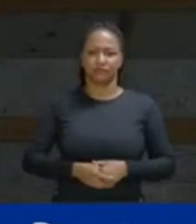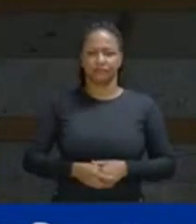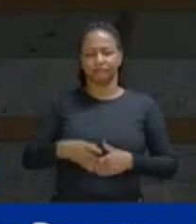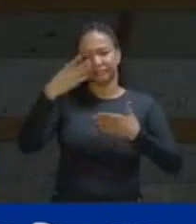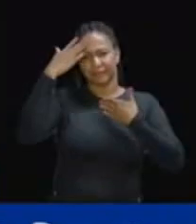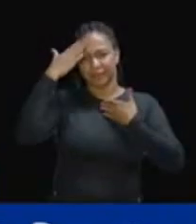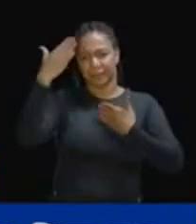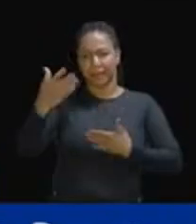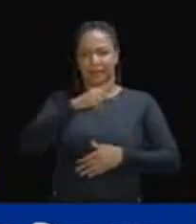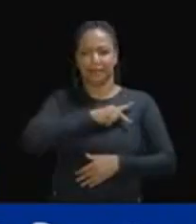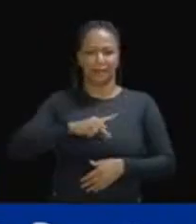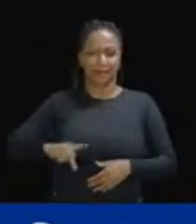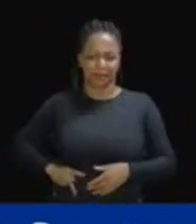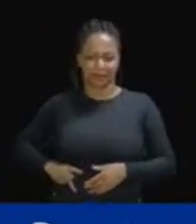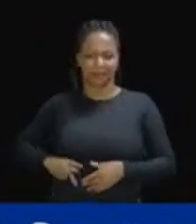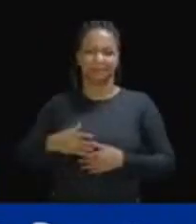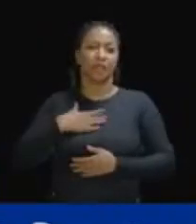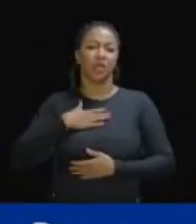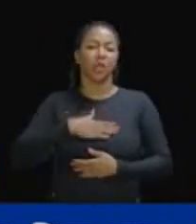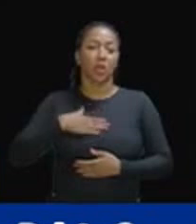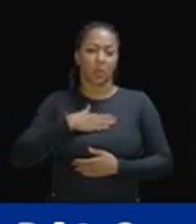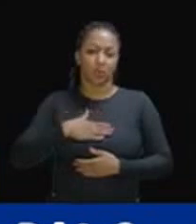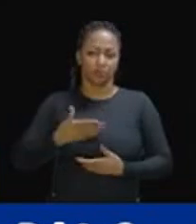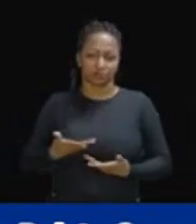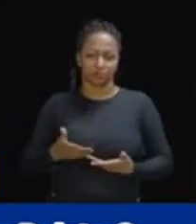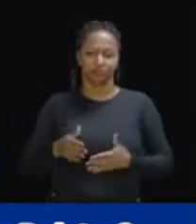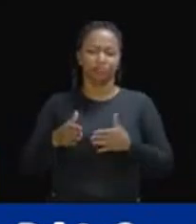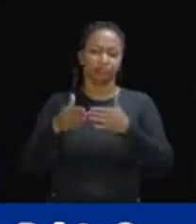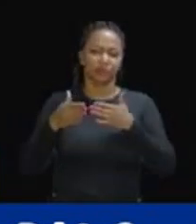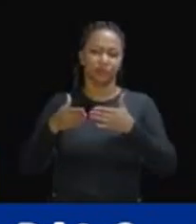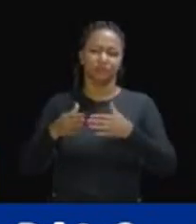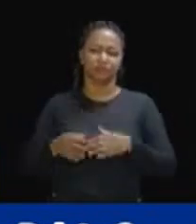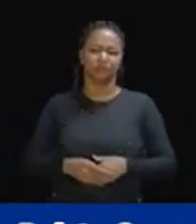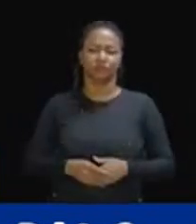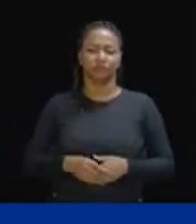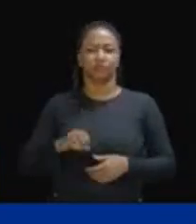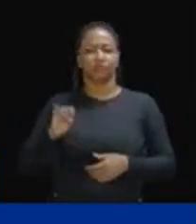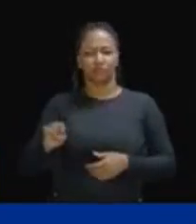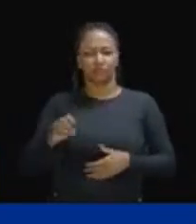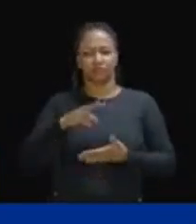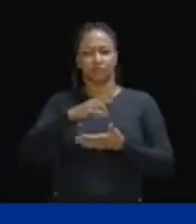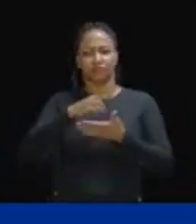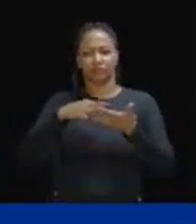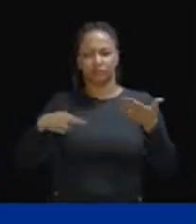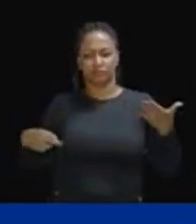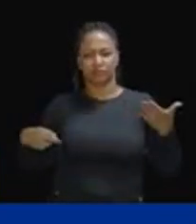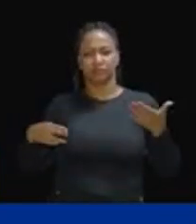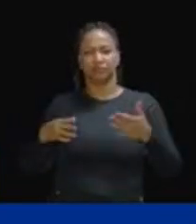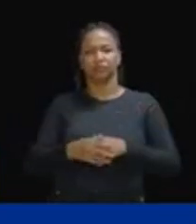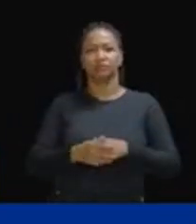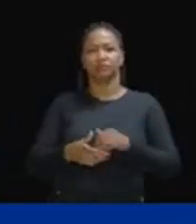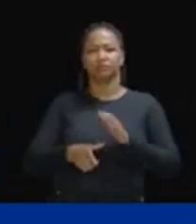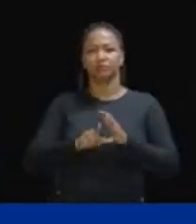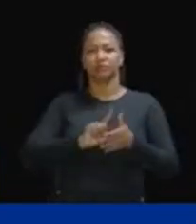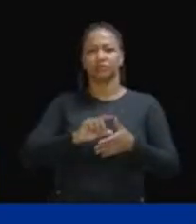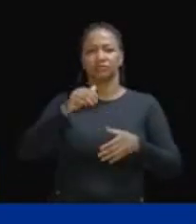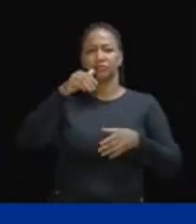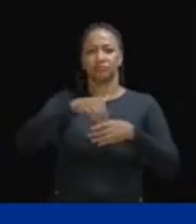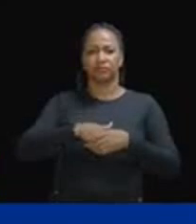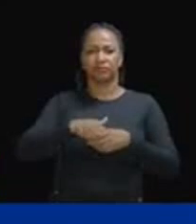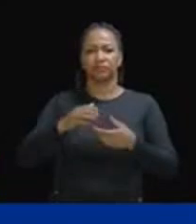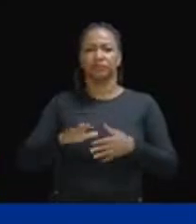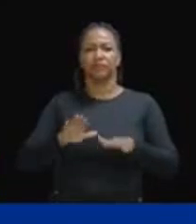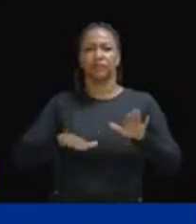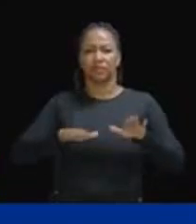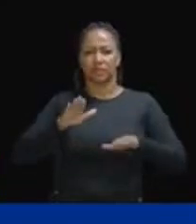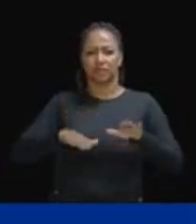Obrigada, presidente. Eu gostaria Em ambiente de virtual, a solicitar advogada Adriele se Lima. Ela é o branca, de relator cabelos poderia castanhos adiantar o escuros, voto, para que, dependendo da